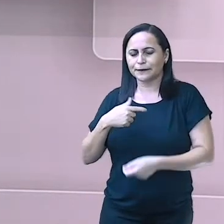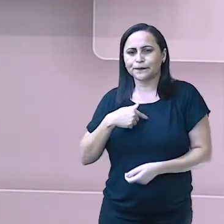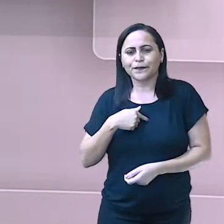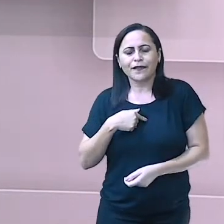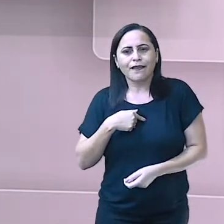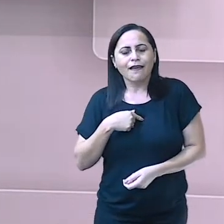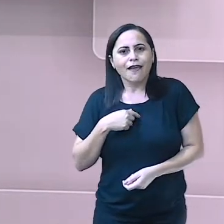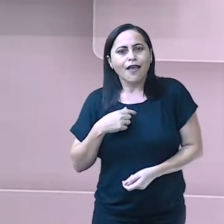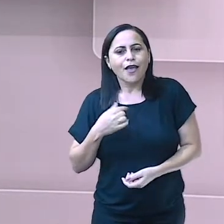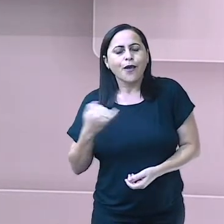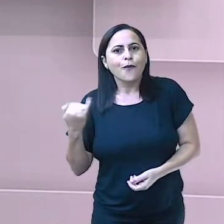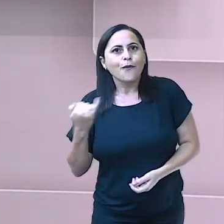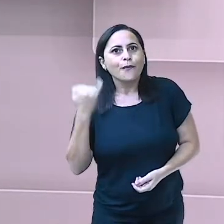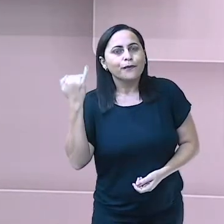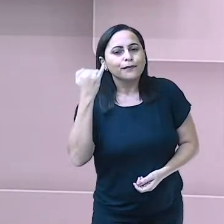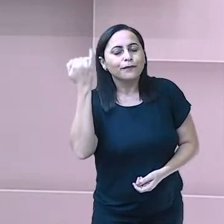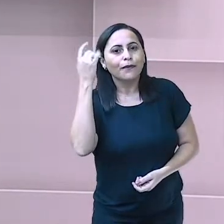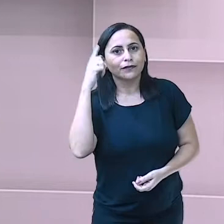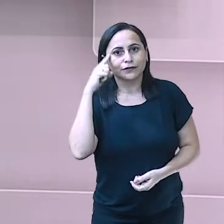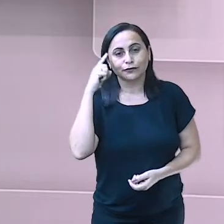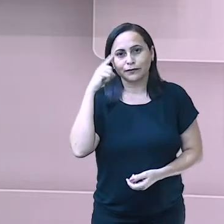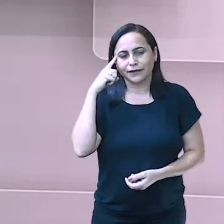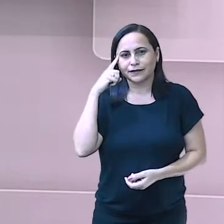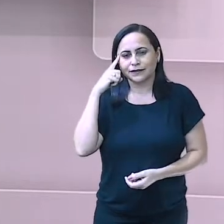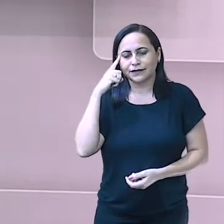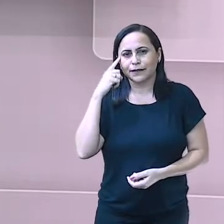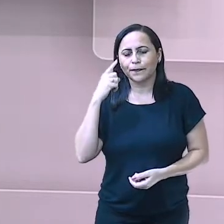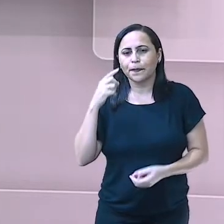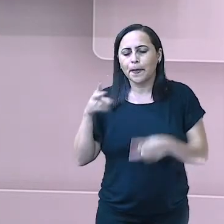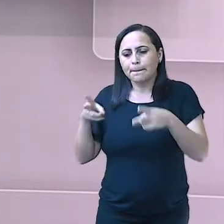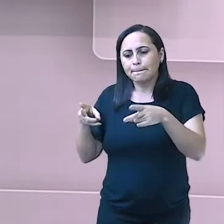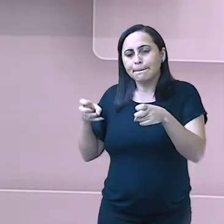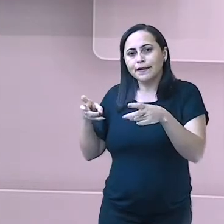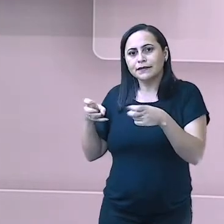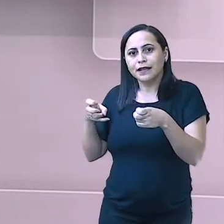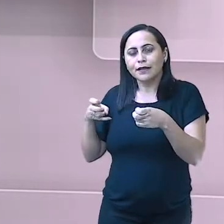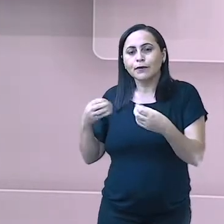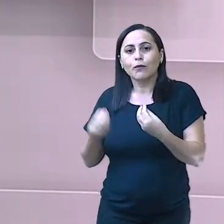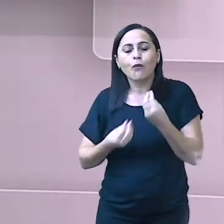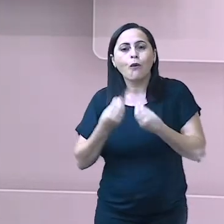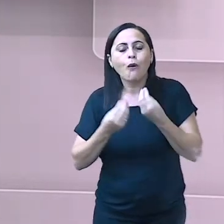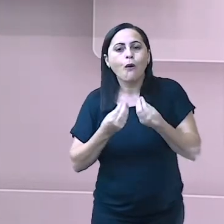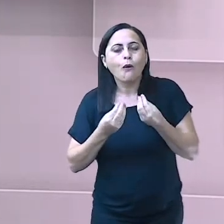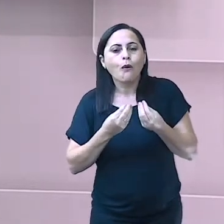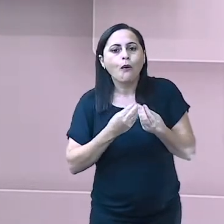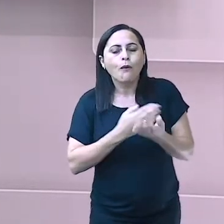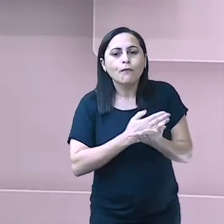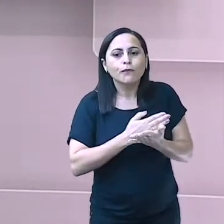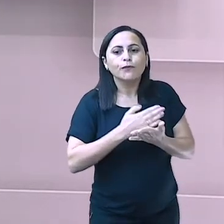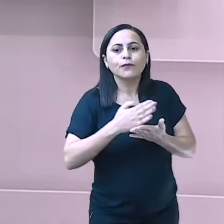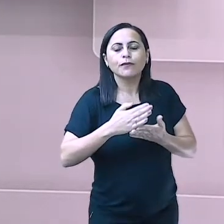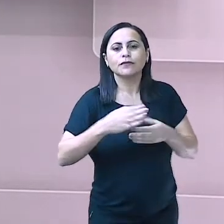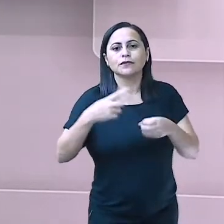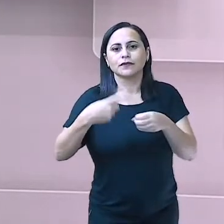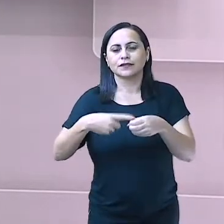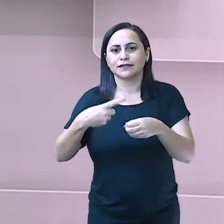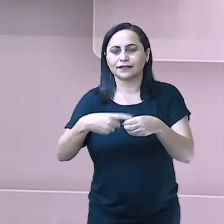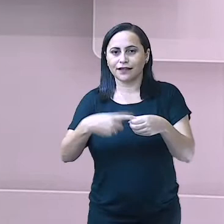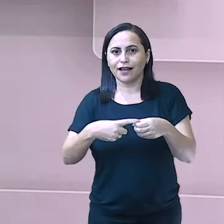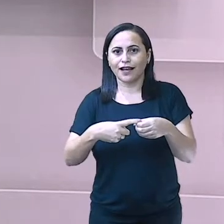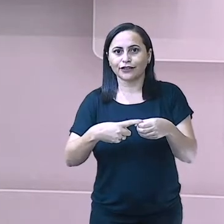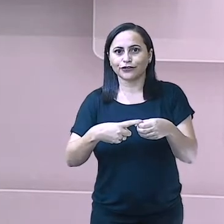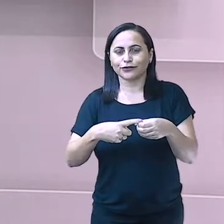começa a perceber como surgiram as cidades a partir do comércio, qual era a importância